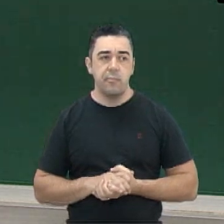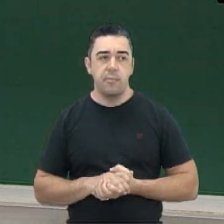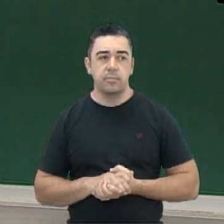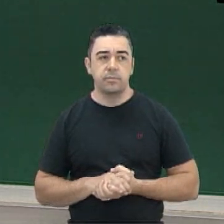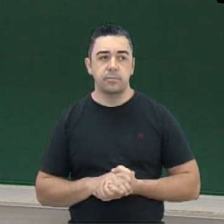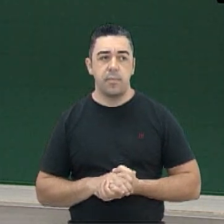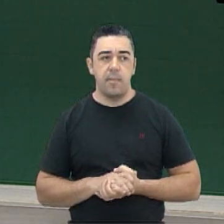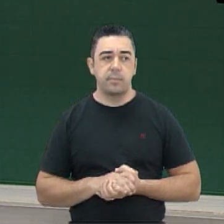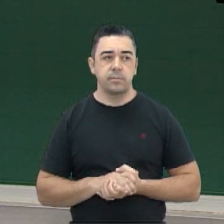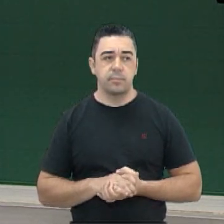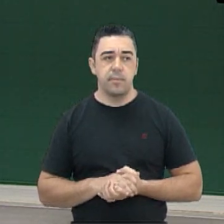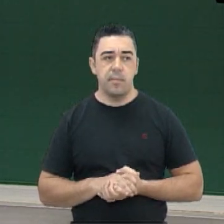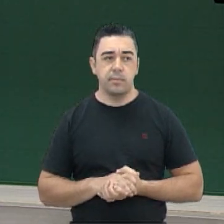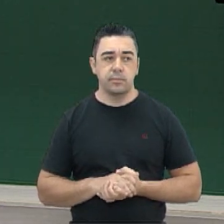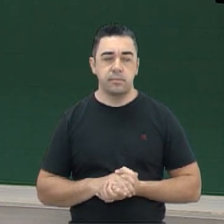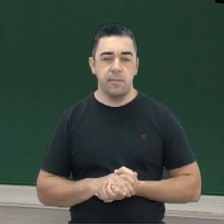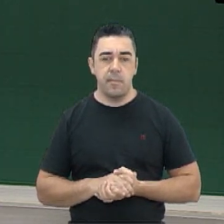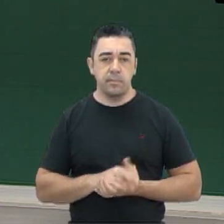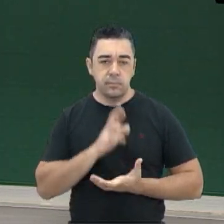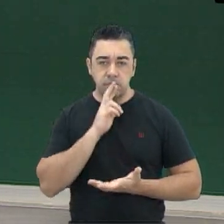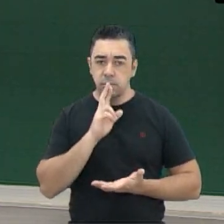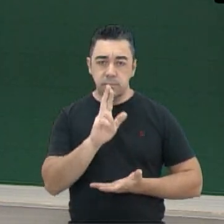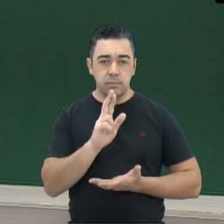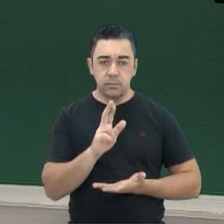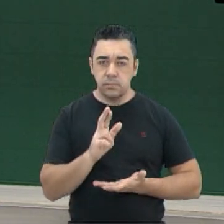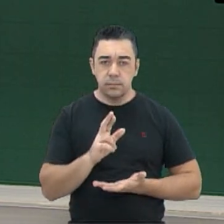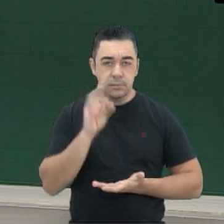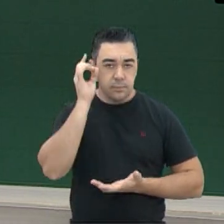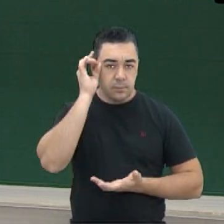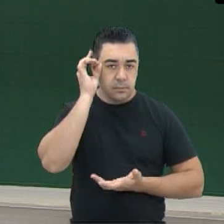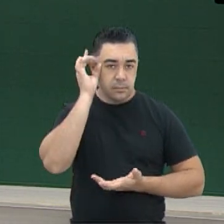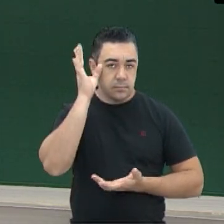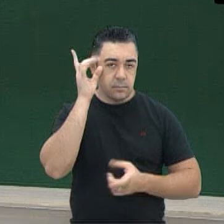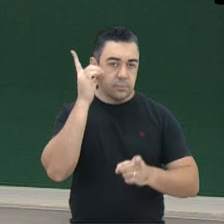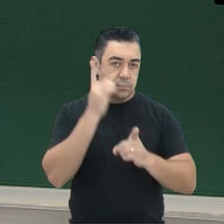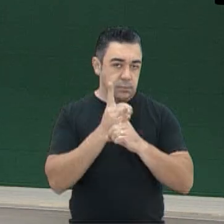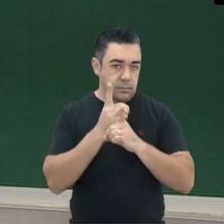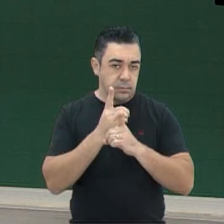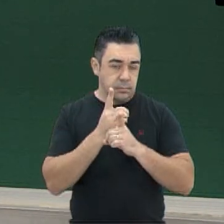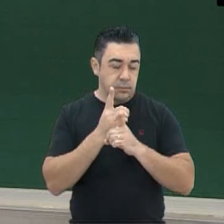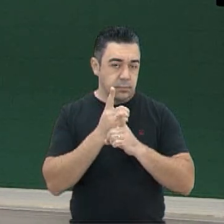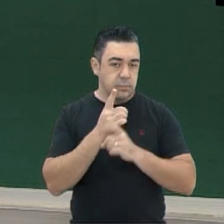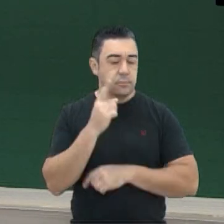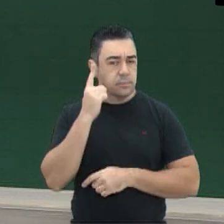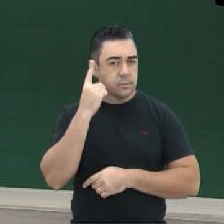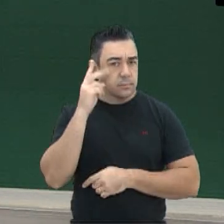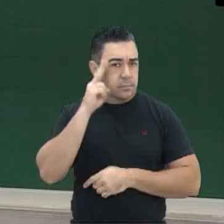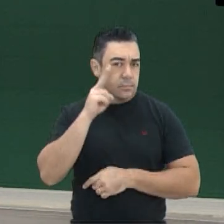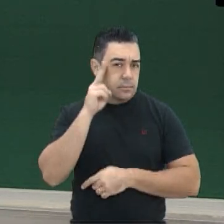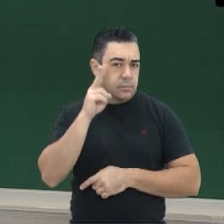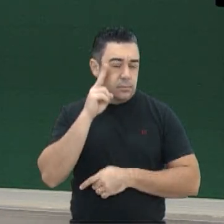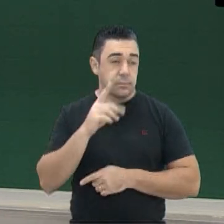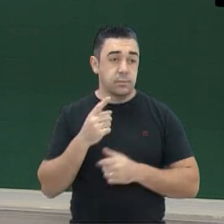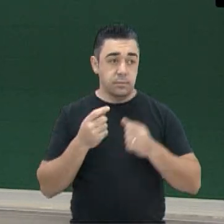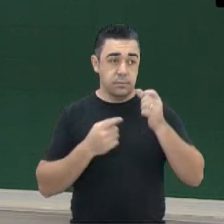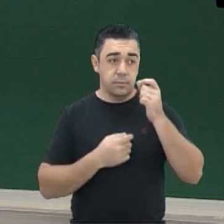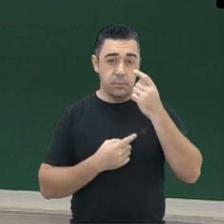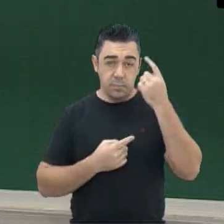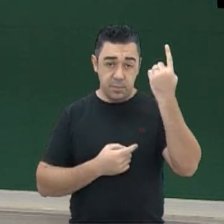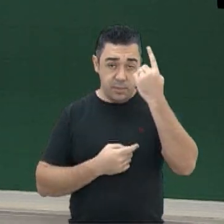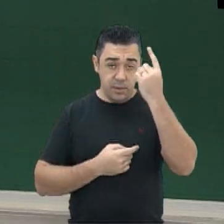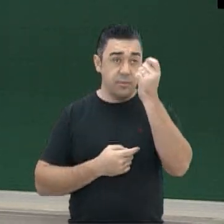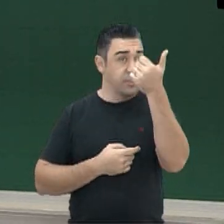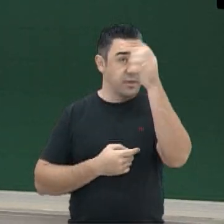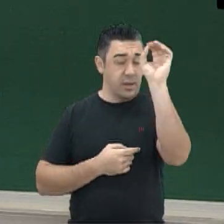subtrações. Então, o resultado da raiz é 32, ok? Então, vamos lá, recapitulando. Pego a primeira dezena,